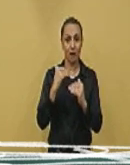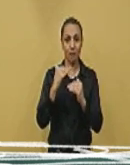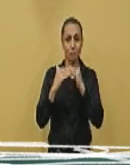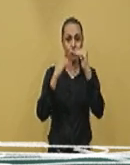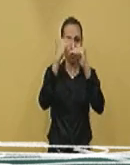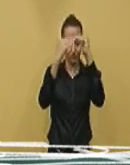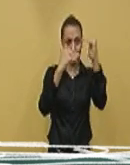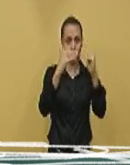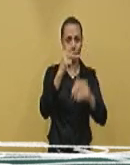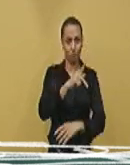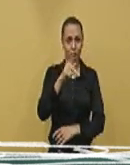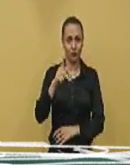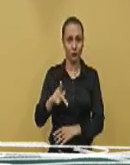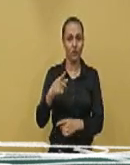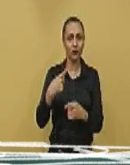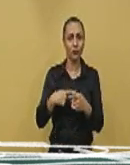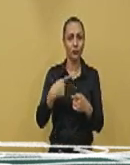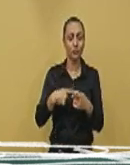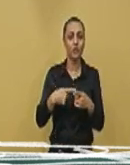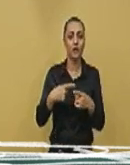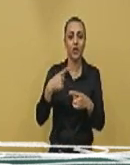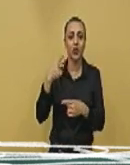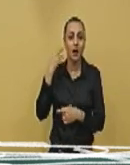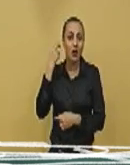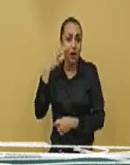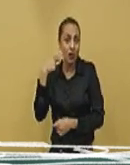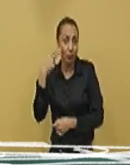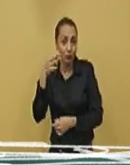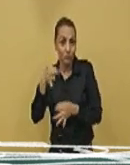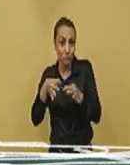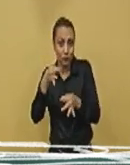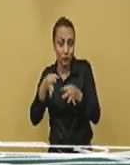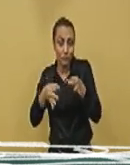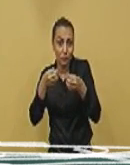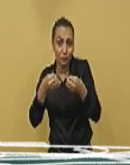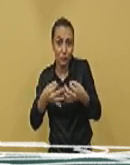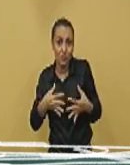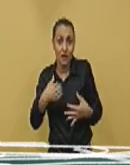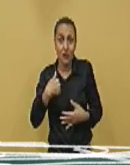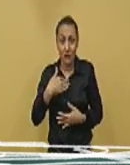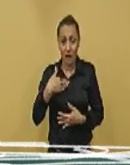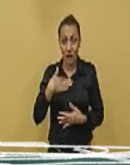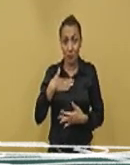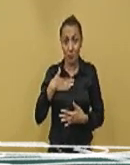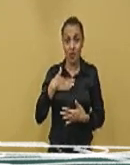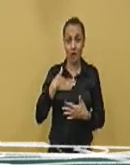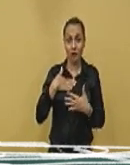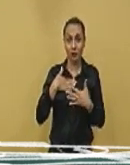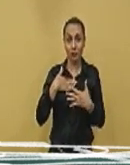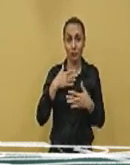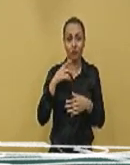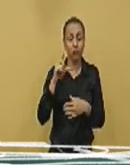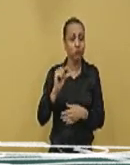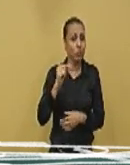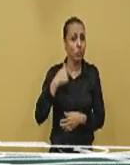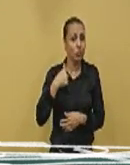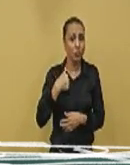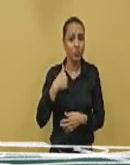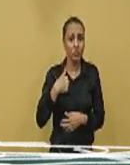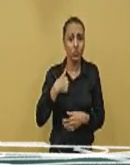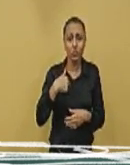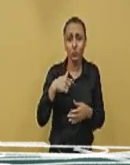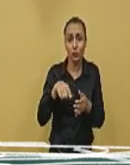pelo parecer da Procuradoria Jurídica. Pouquíssimas atitudes minhas, ações minhas, eu tomo sem